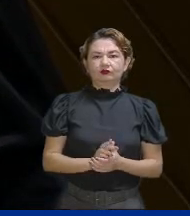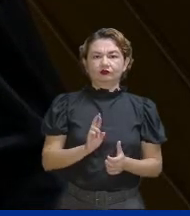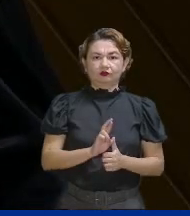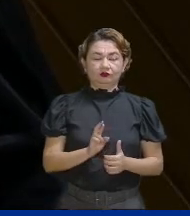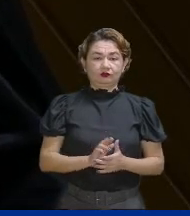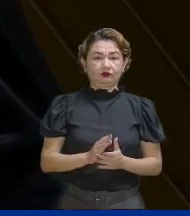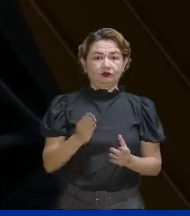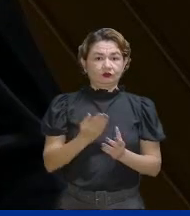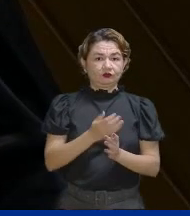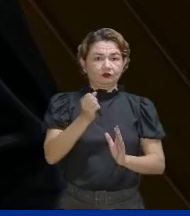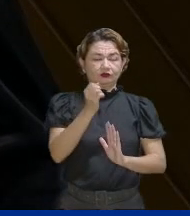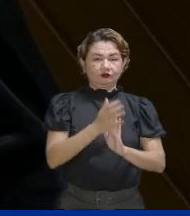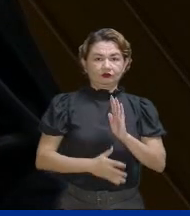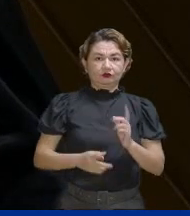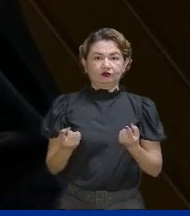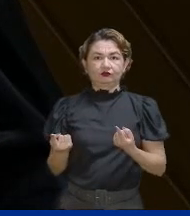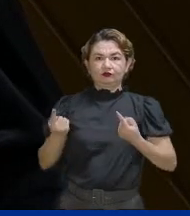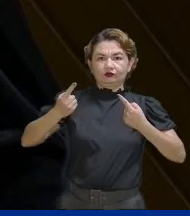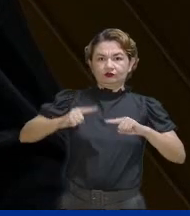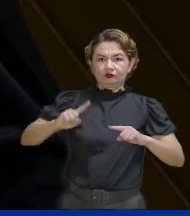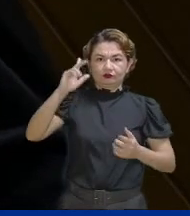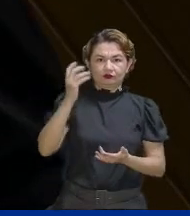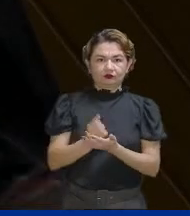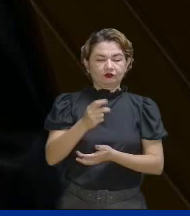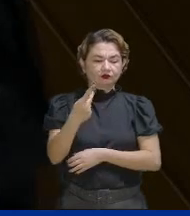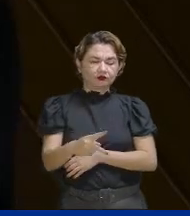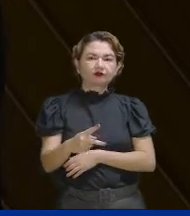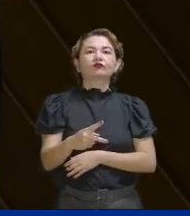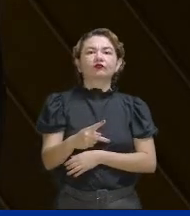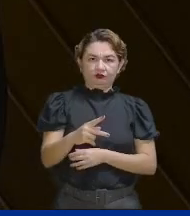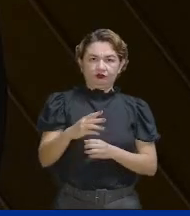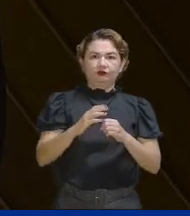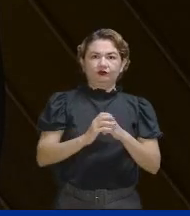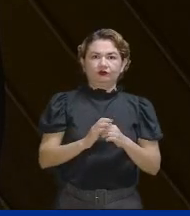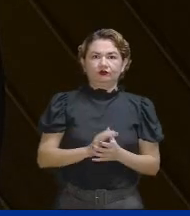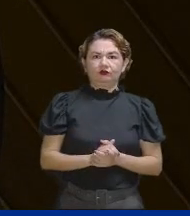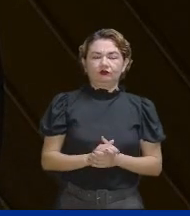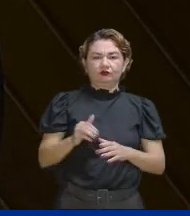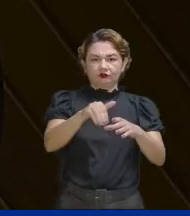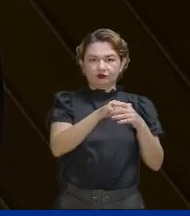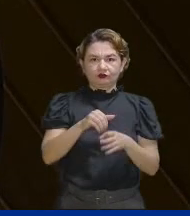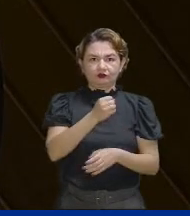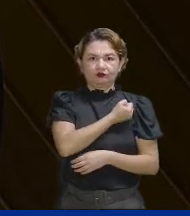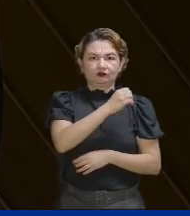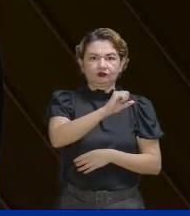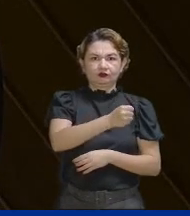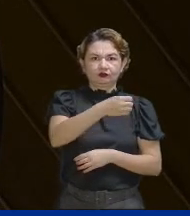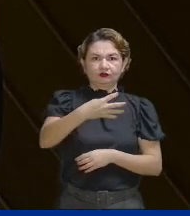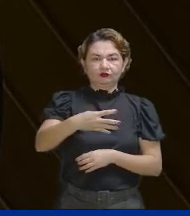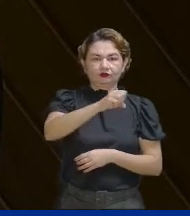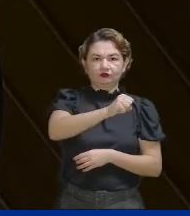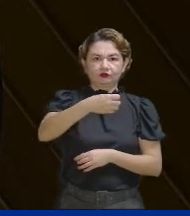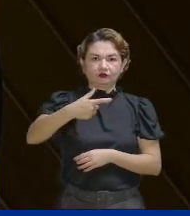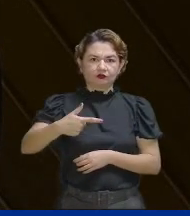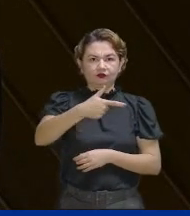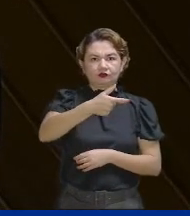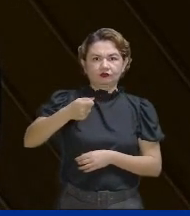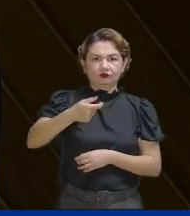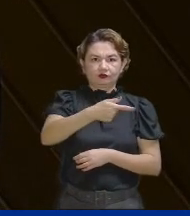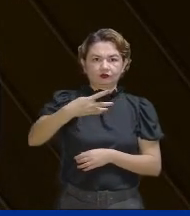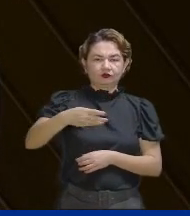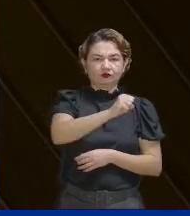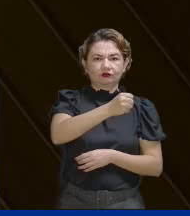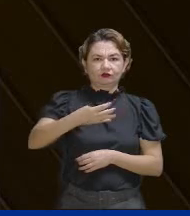de declaração contra a decisão deste colegiado, consubstanciada nos acordos números 8482 de